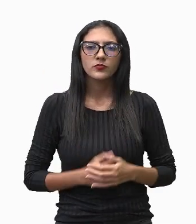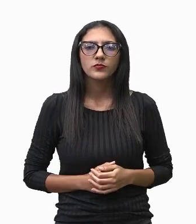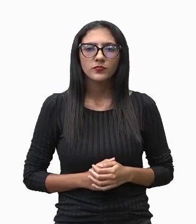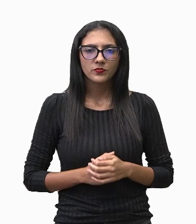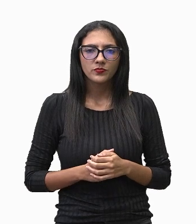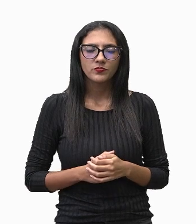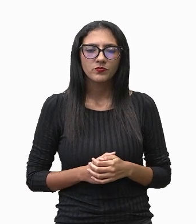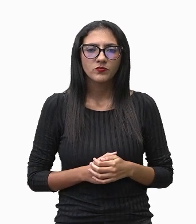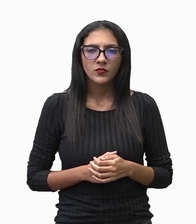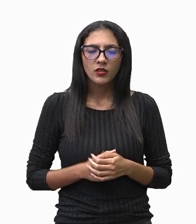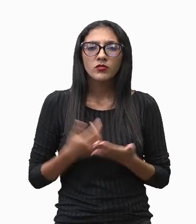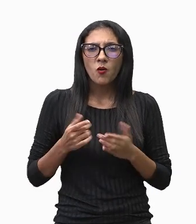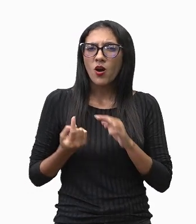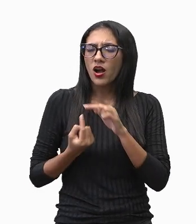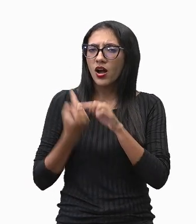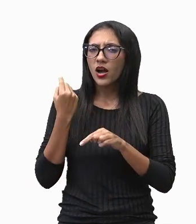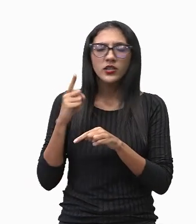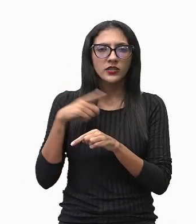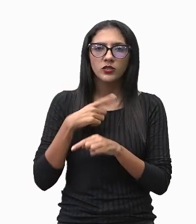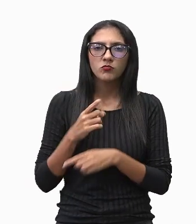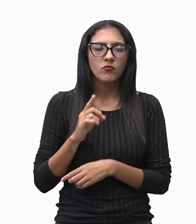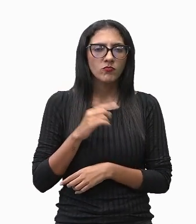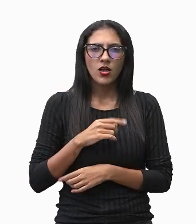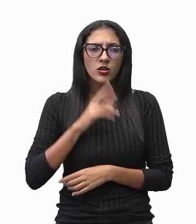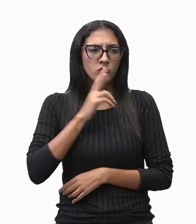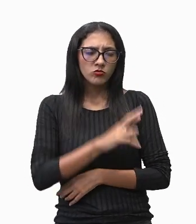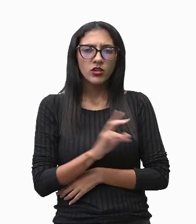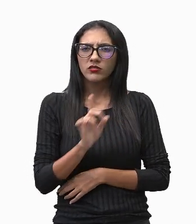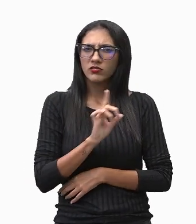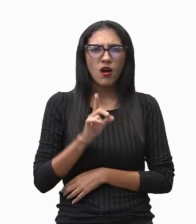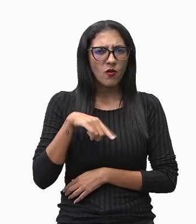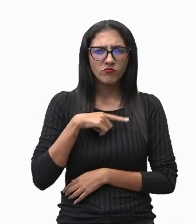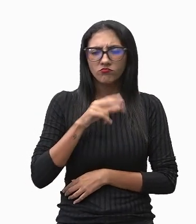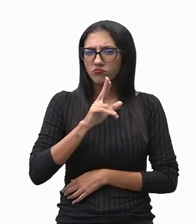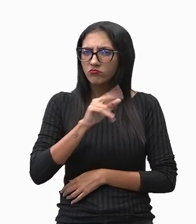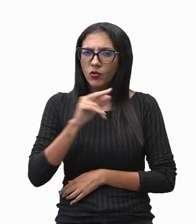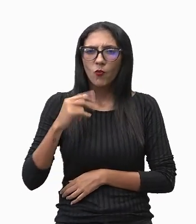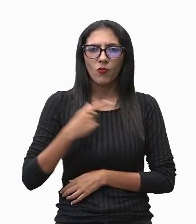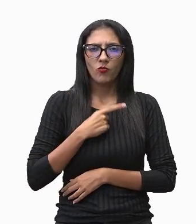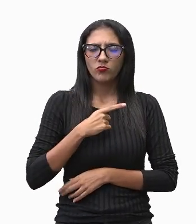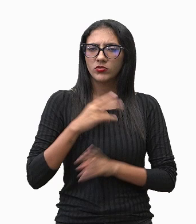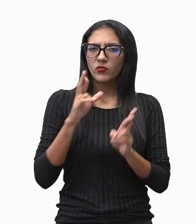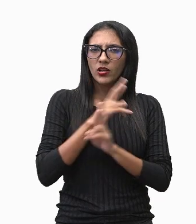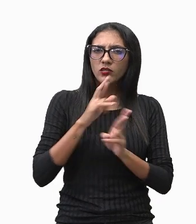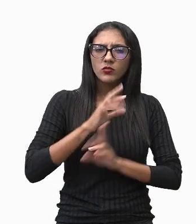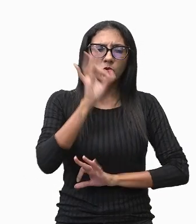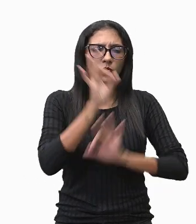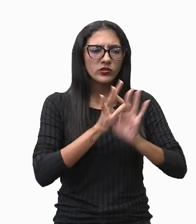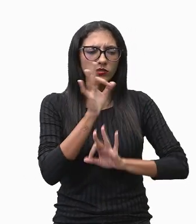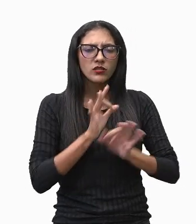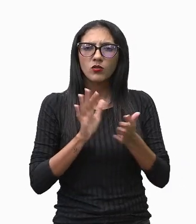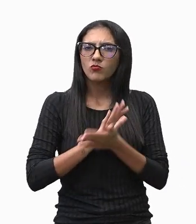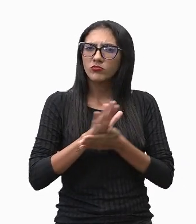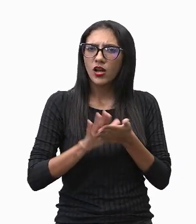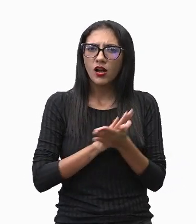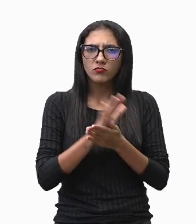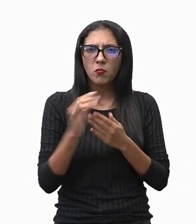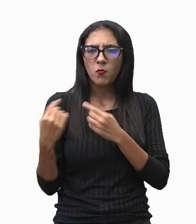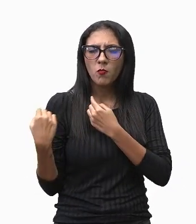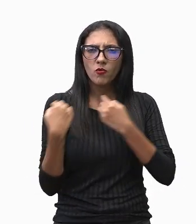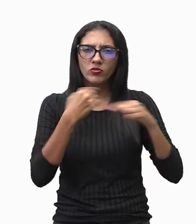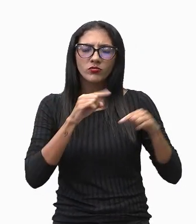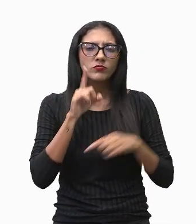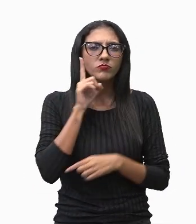não admitia, né, que ele tinha participado aí do plano de atacar os Estados Unidos,